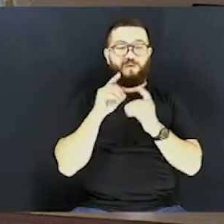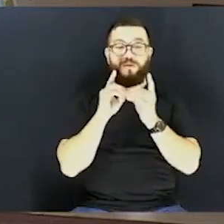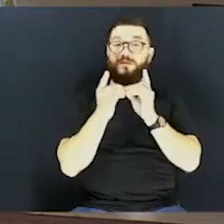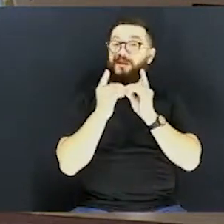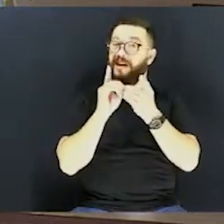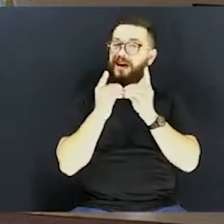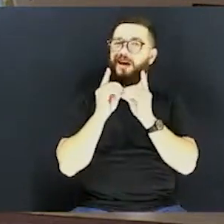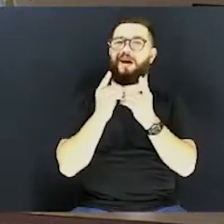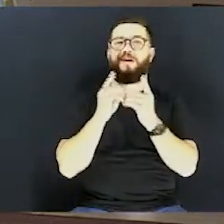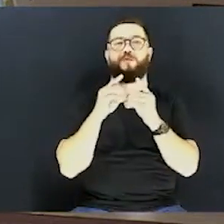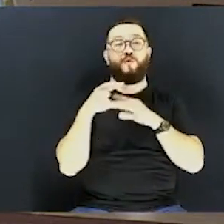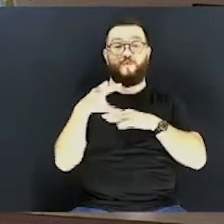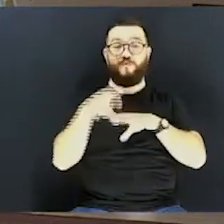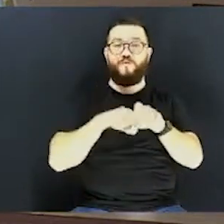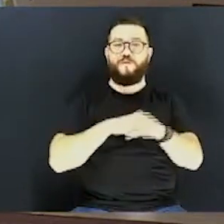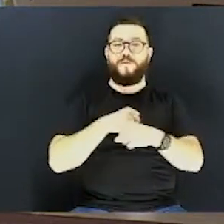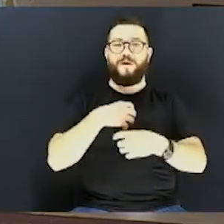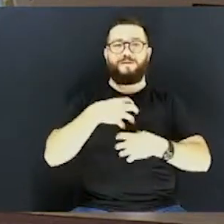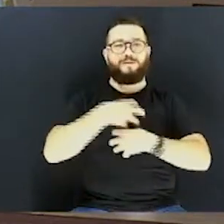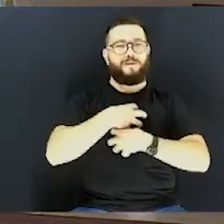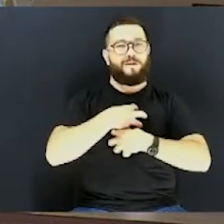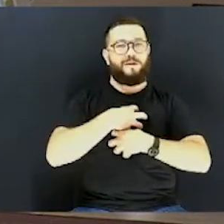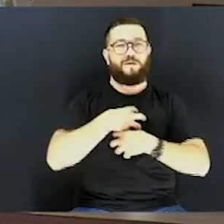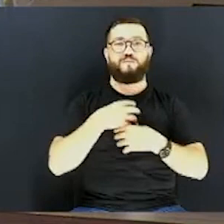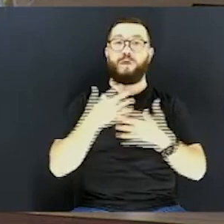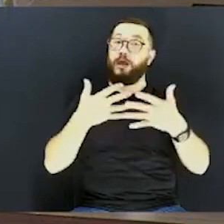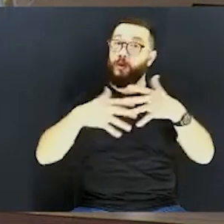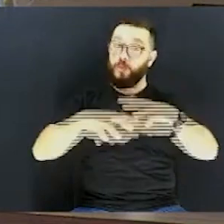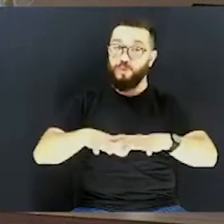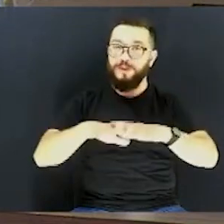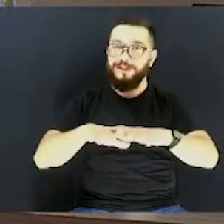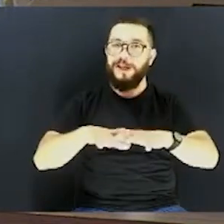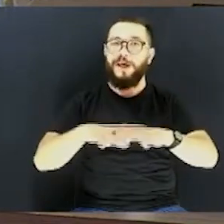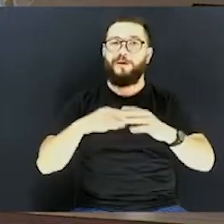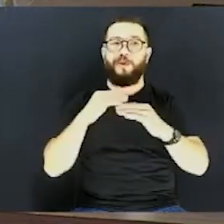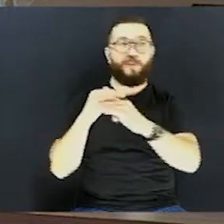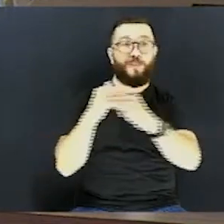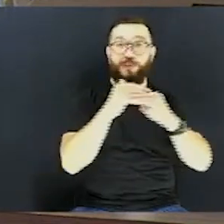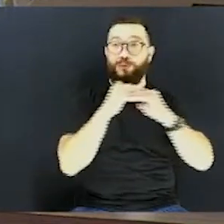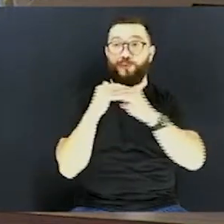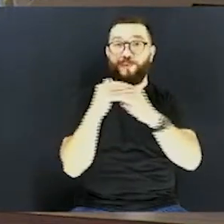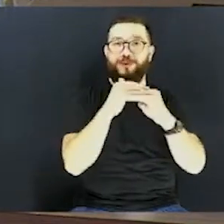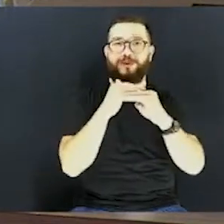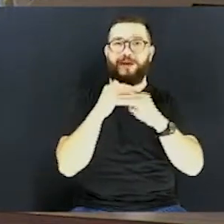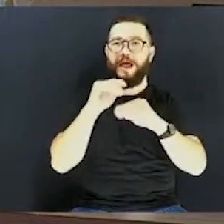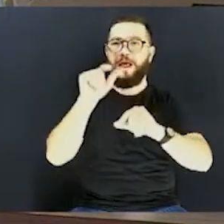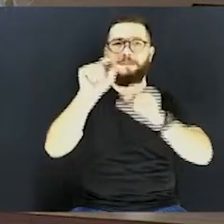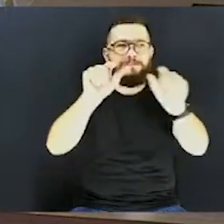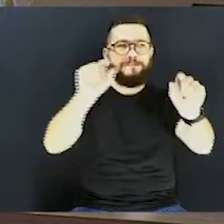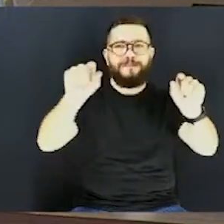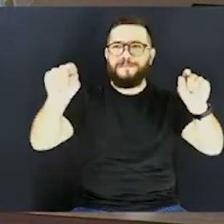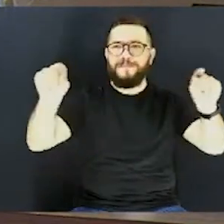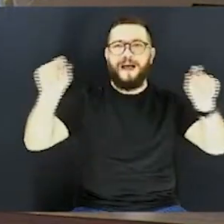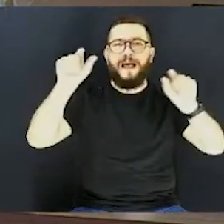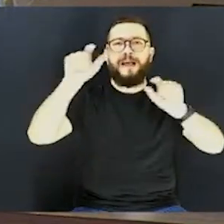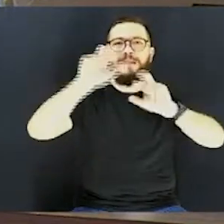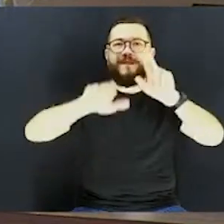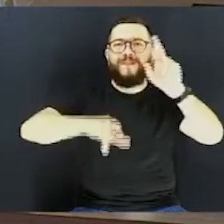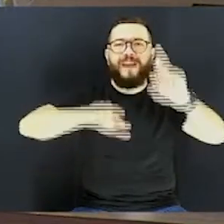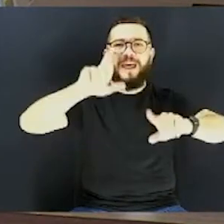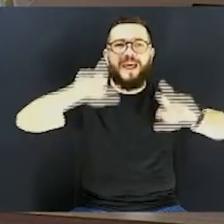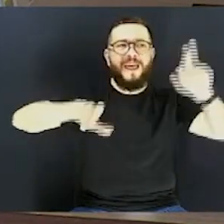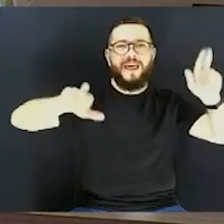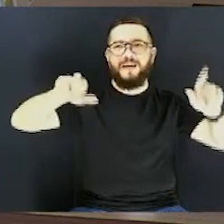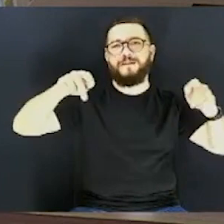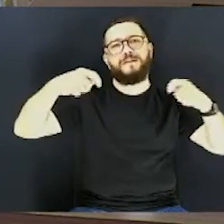educação em direitos humanos, a inclusão, a equidade, o respeito às diferenças e às singularidades das crianças e suas famílias. E aqui eu